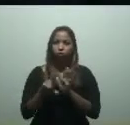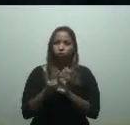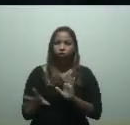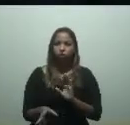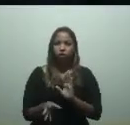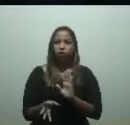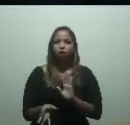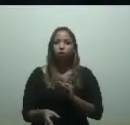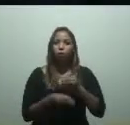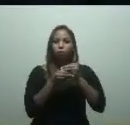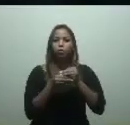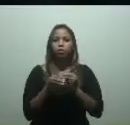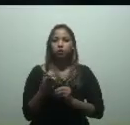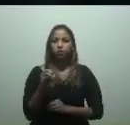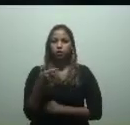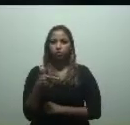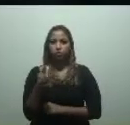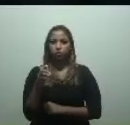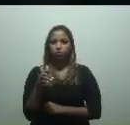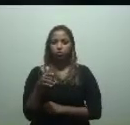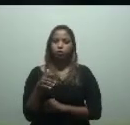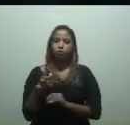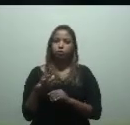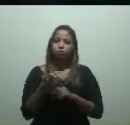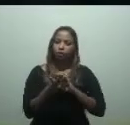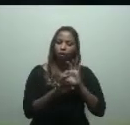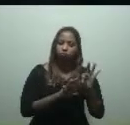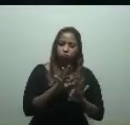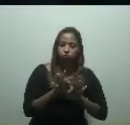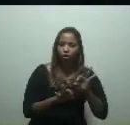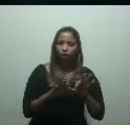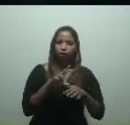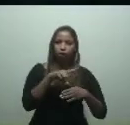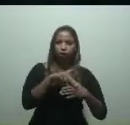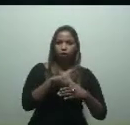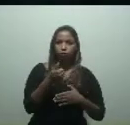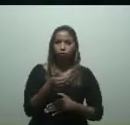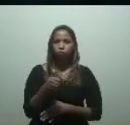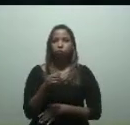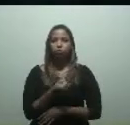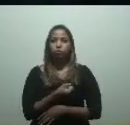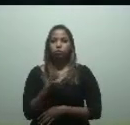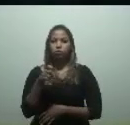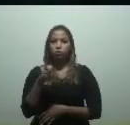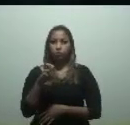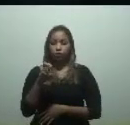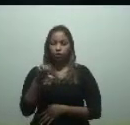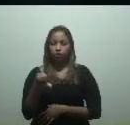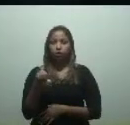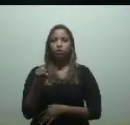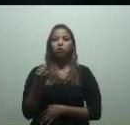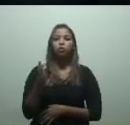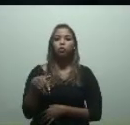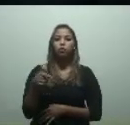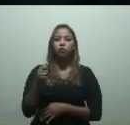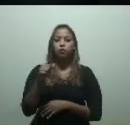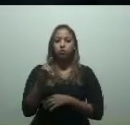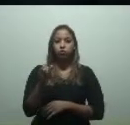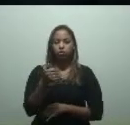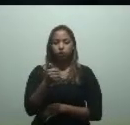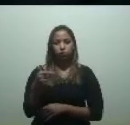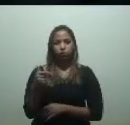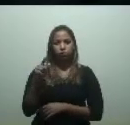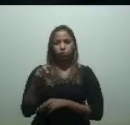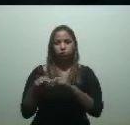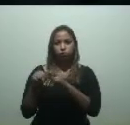número 02, que reajusta o anexo 1 da lei complementar número 059, de 12 de julho de 2012, que institui